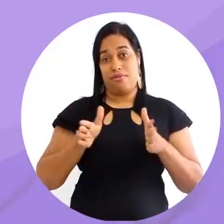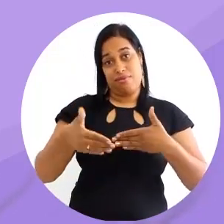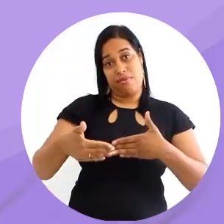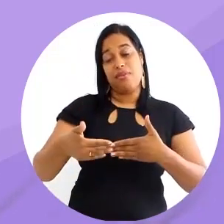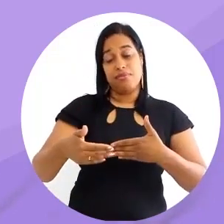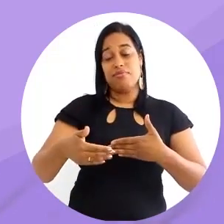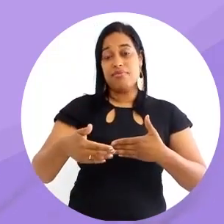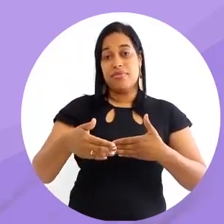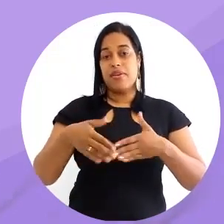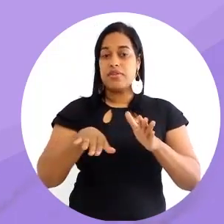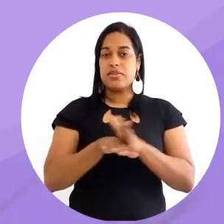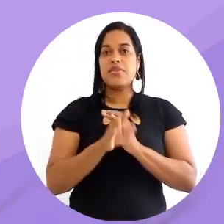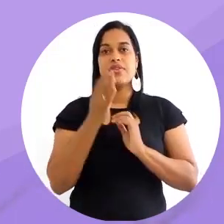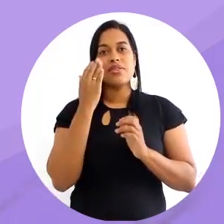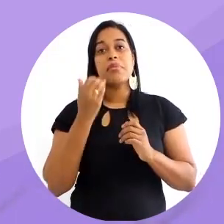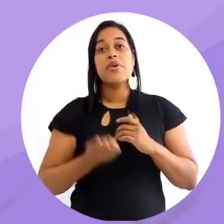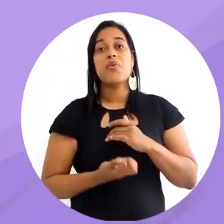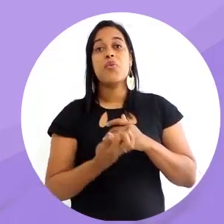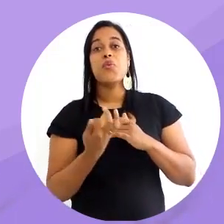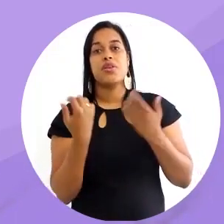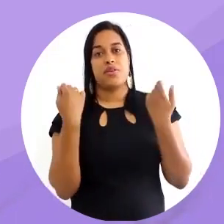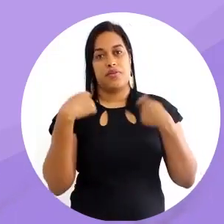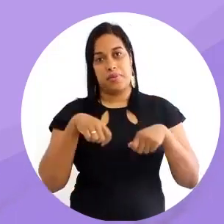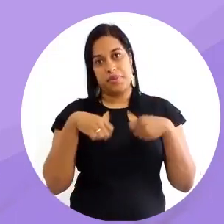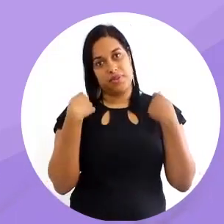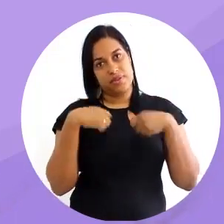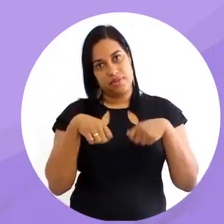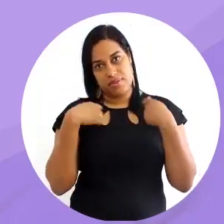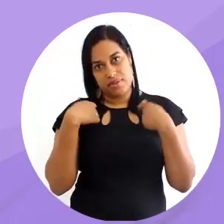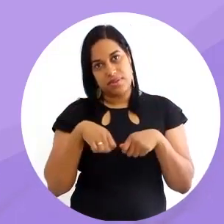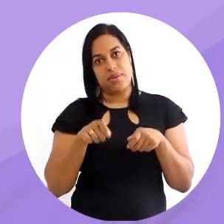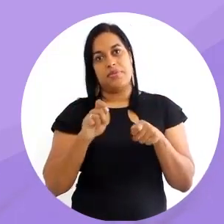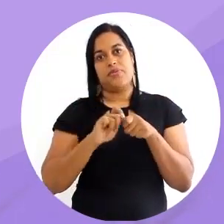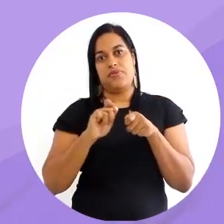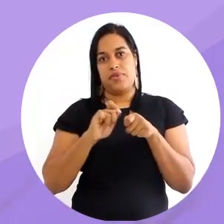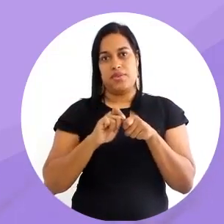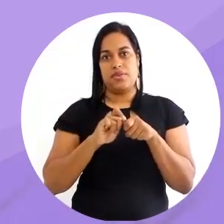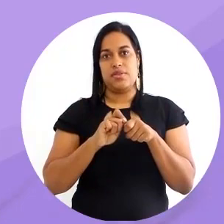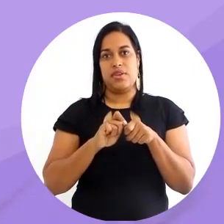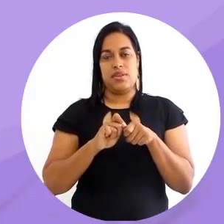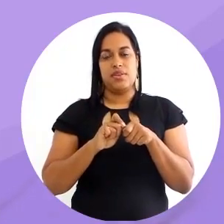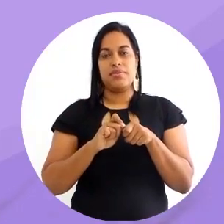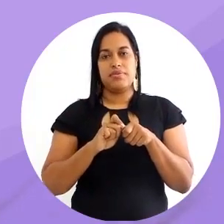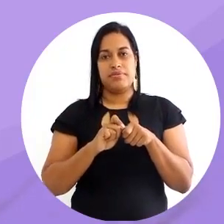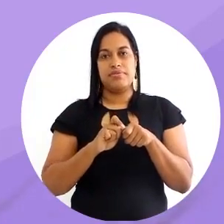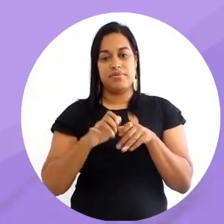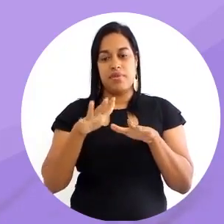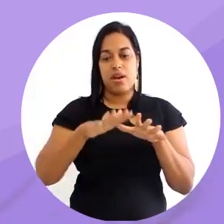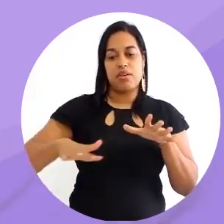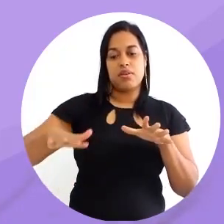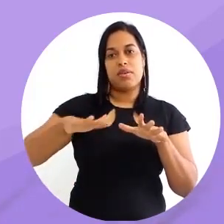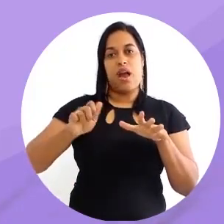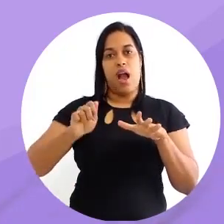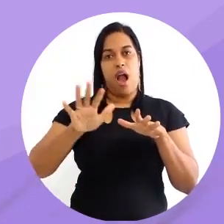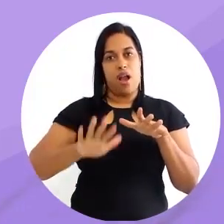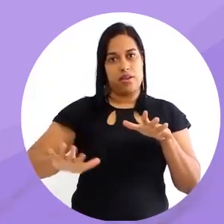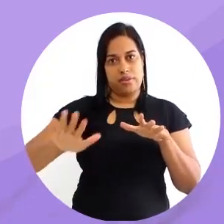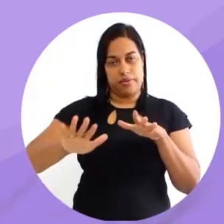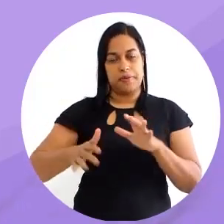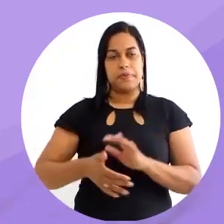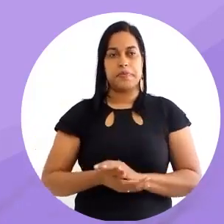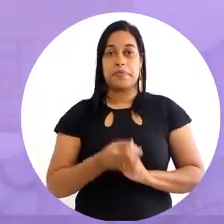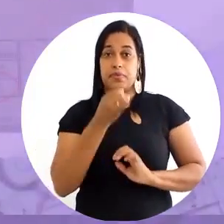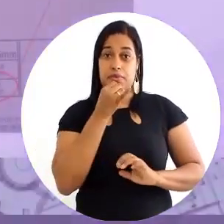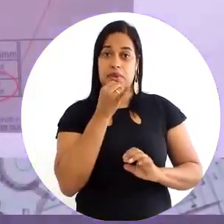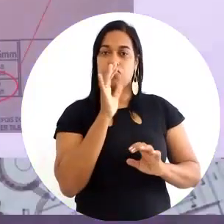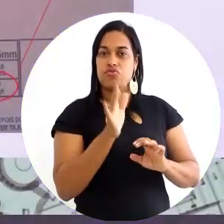naquela caixa. E aí você chega ao valor de quantas caixas são necessárias para se revestir a superfície em questão.